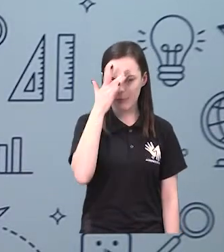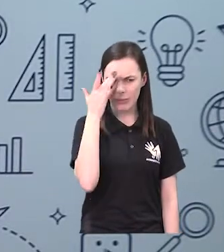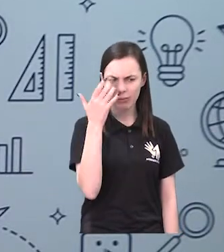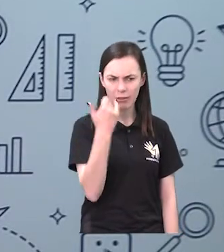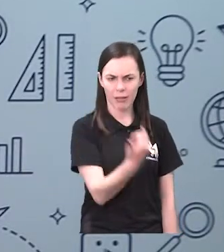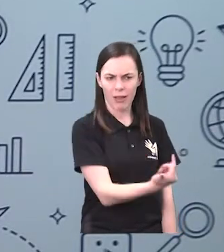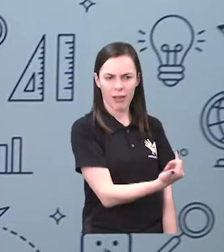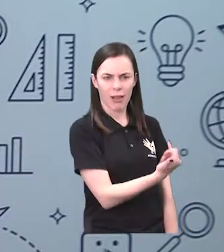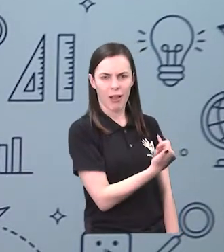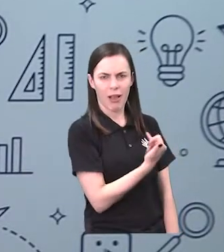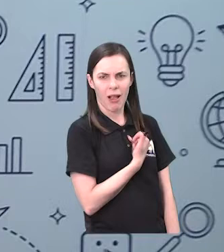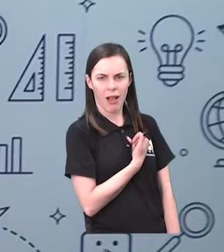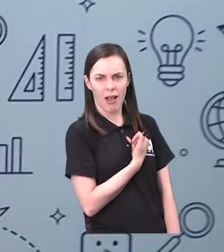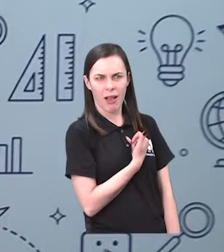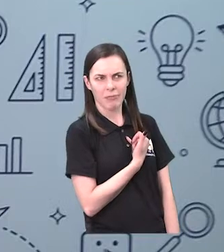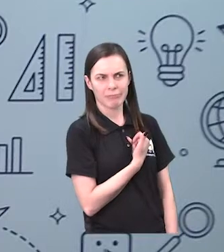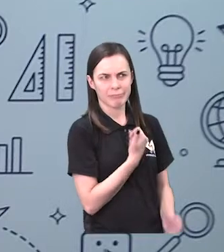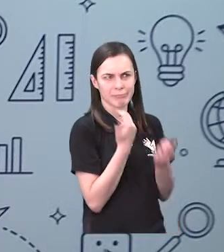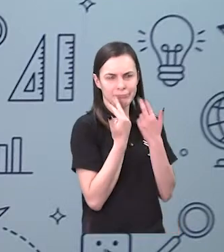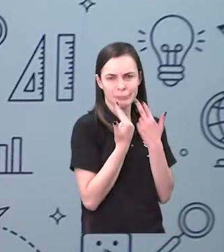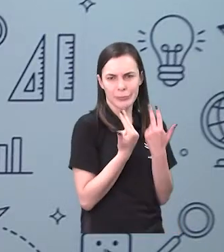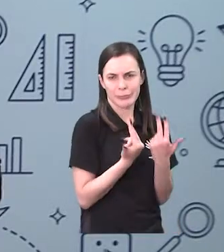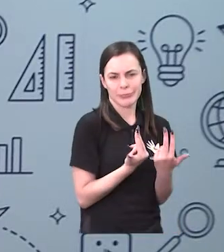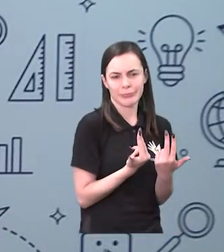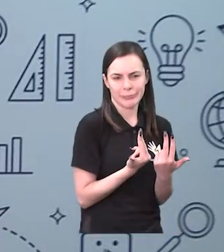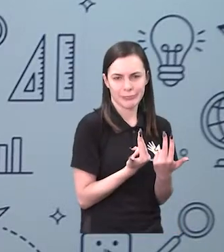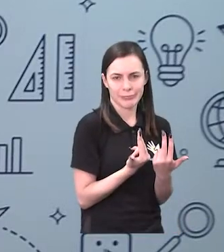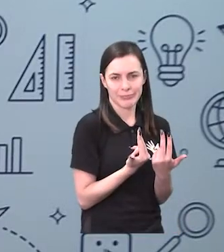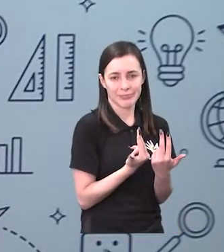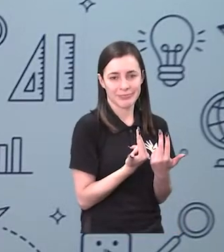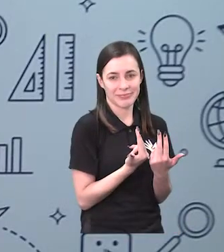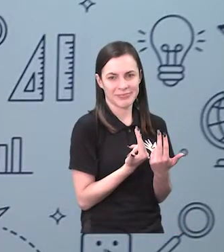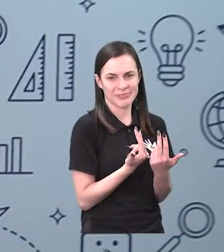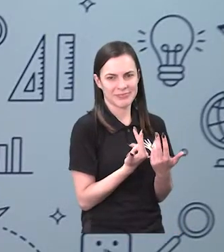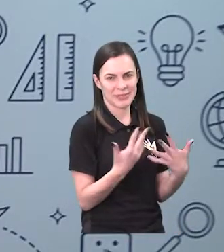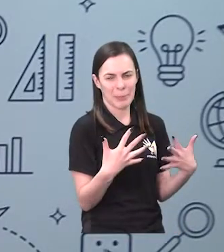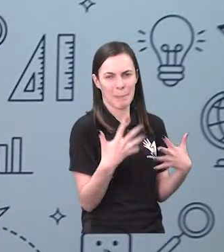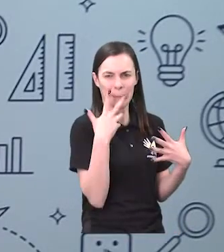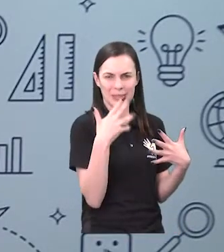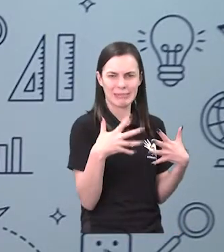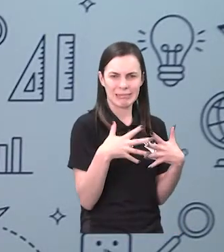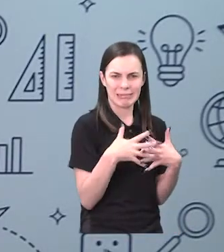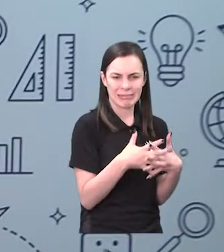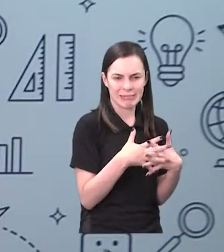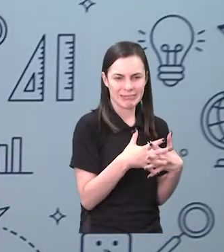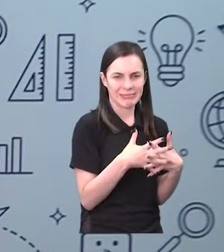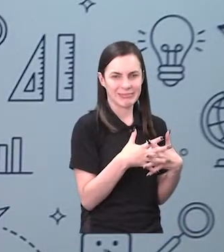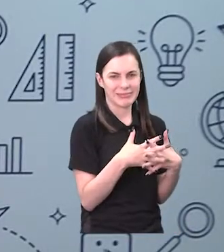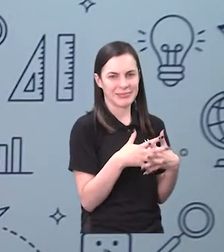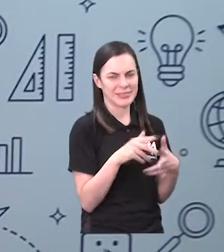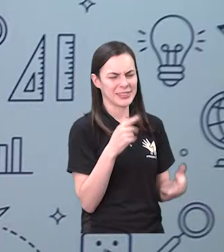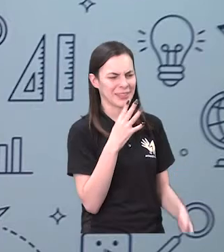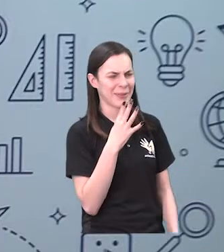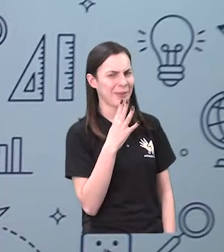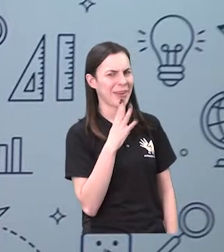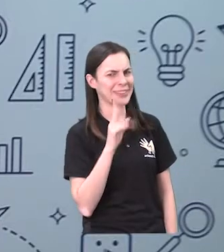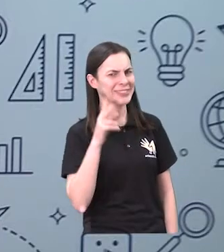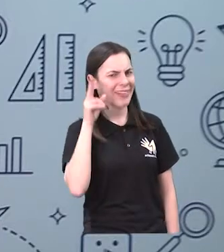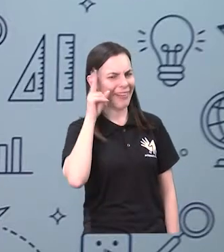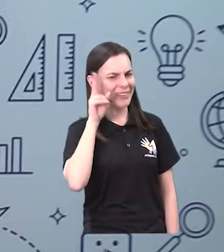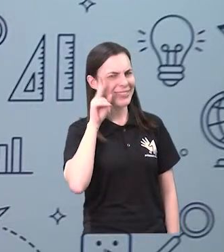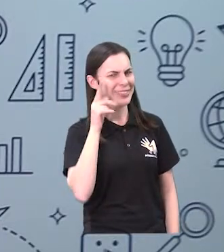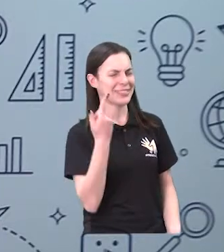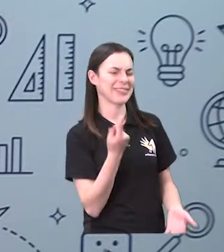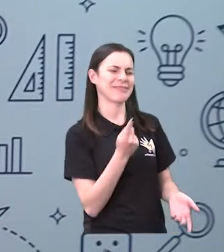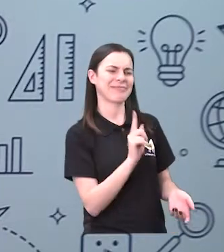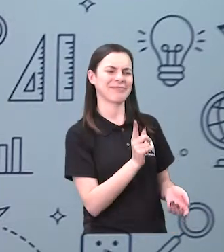em que alguém vai te contar algum fato noticiado por exemplo e acaba confundindo Você já conhece o